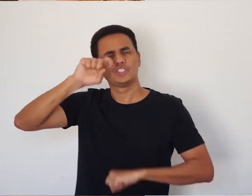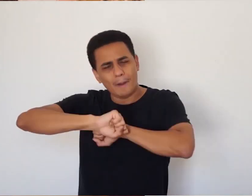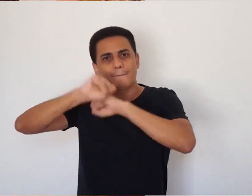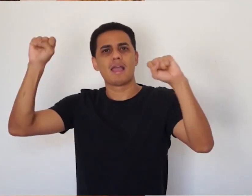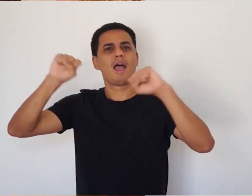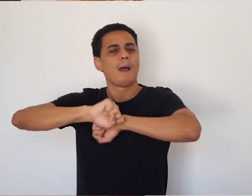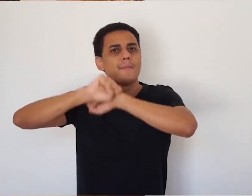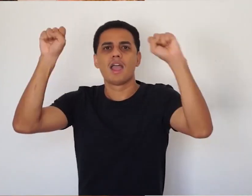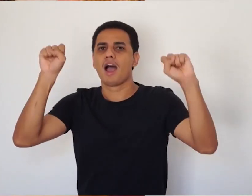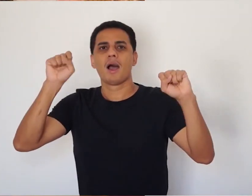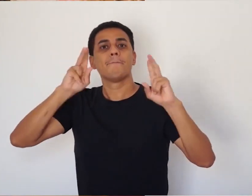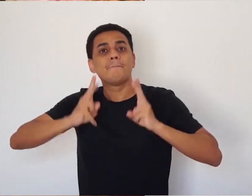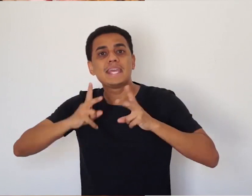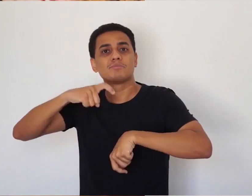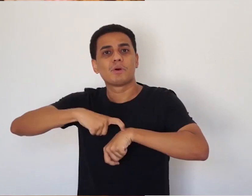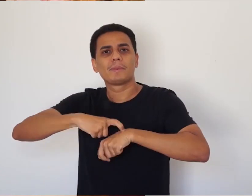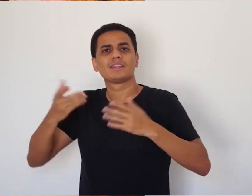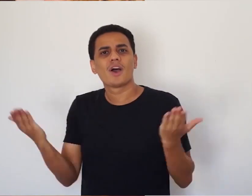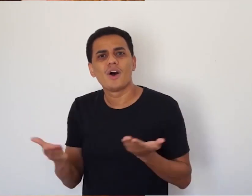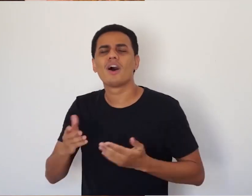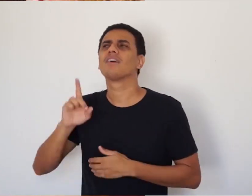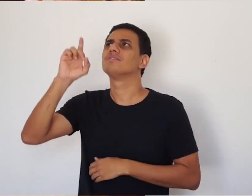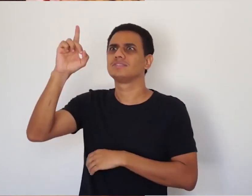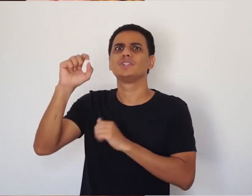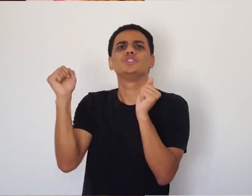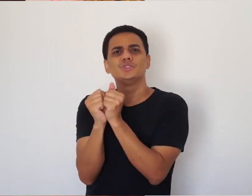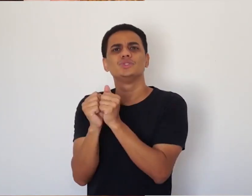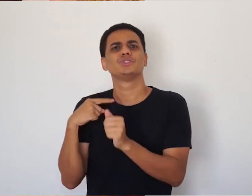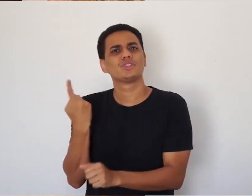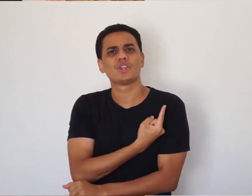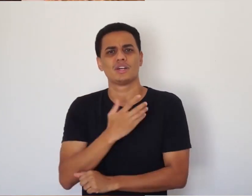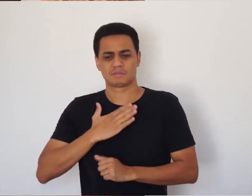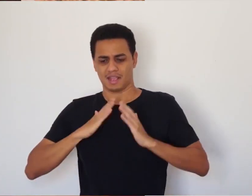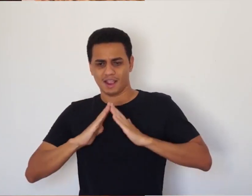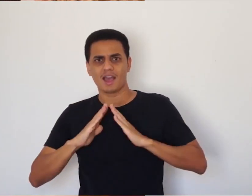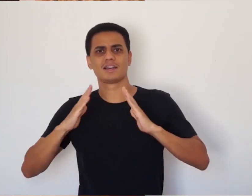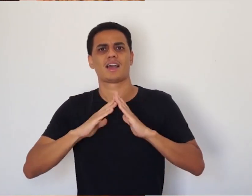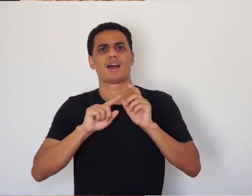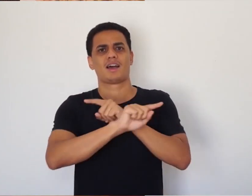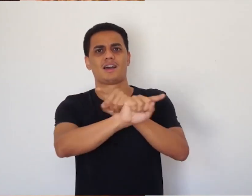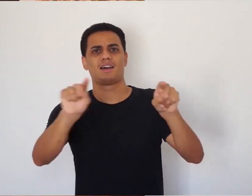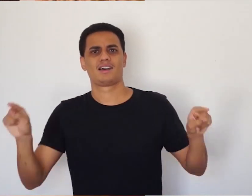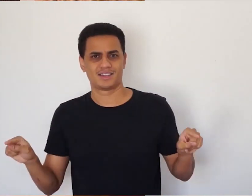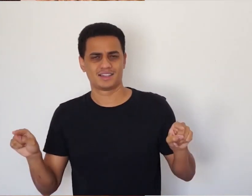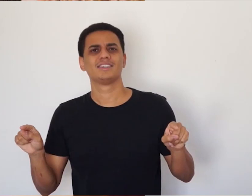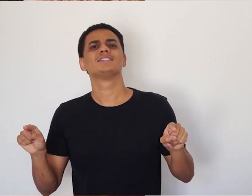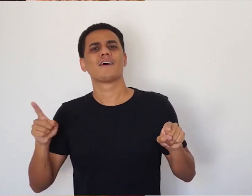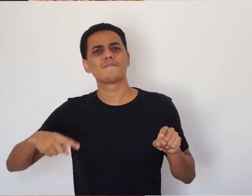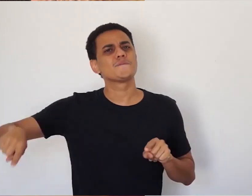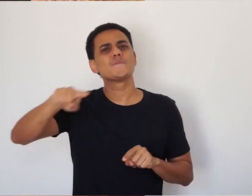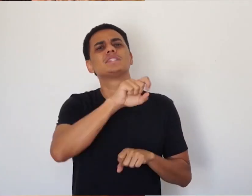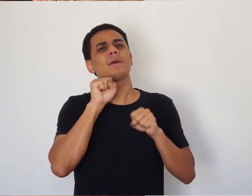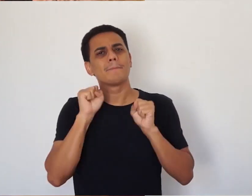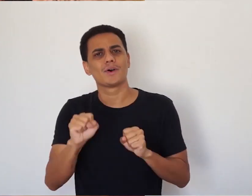sustenta todas as manhãs, que meio a tudo isso que estamos passando tem estado presente na sua casa, na minha casa,